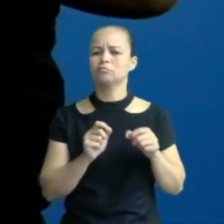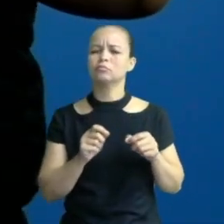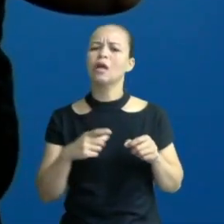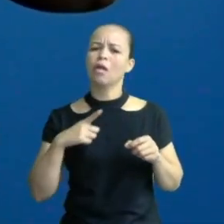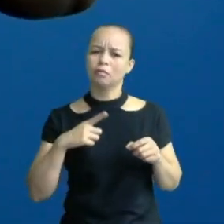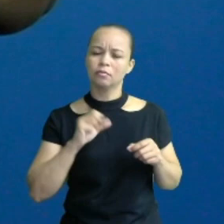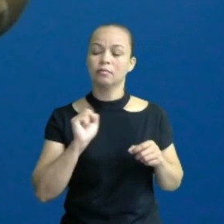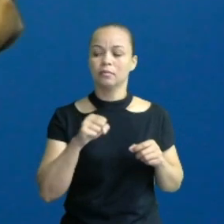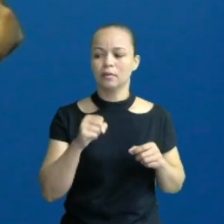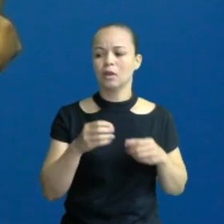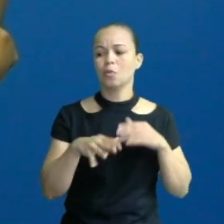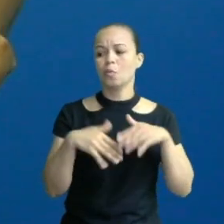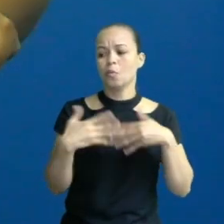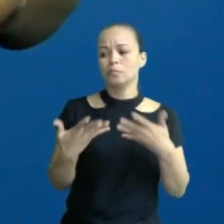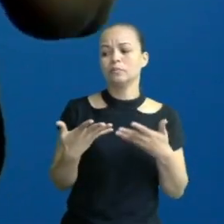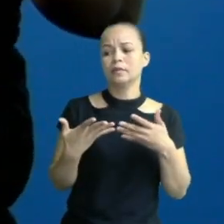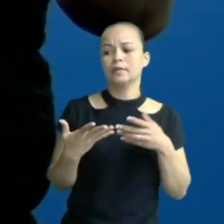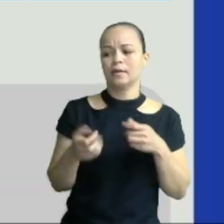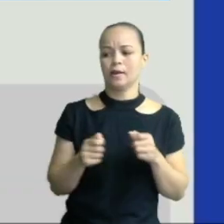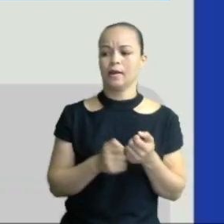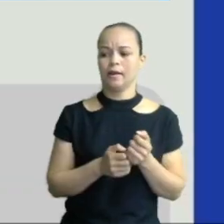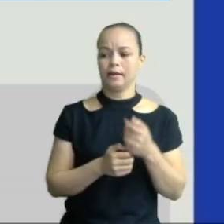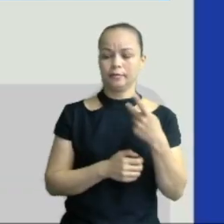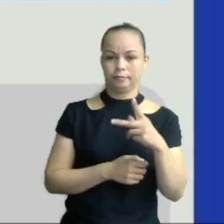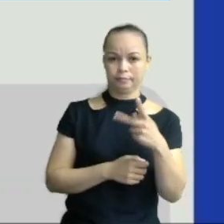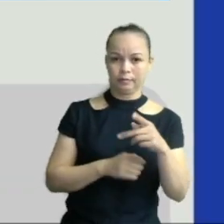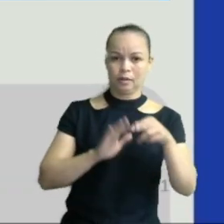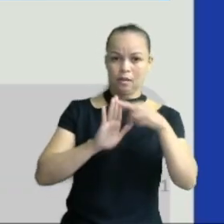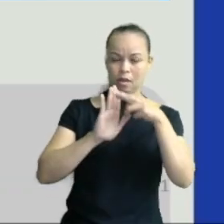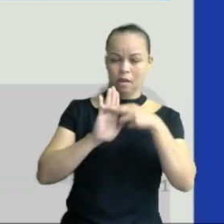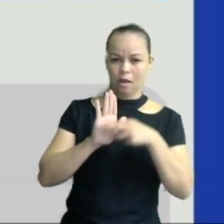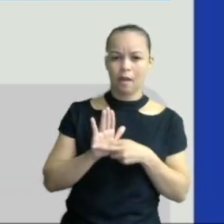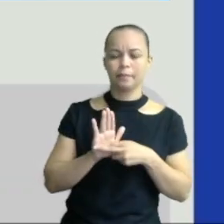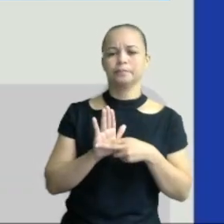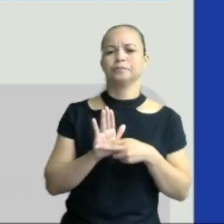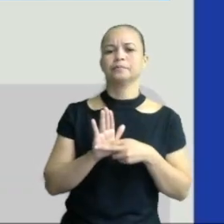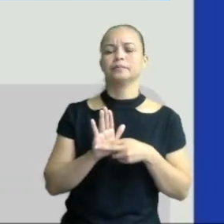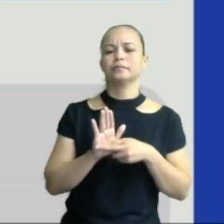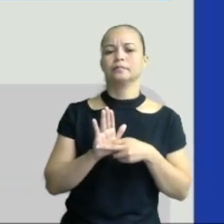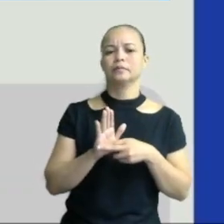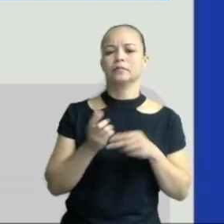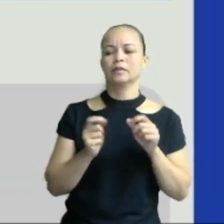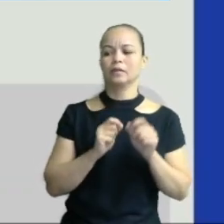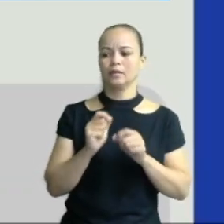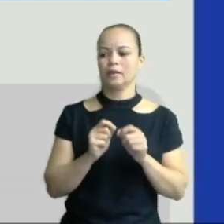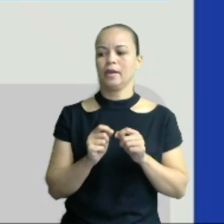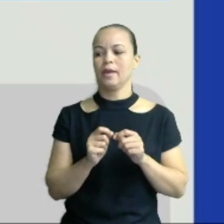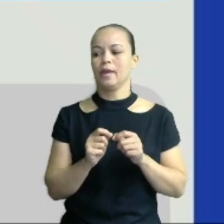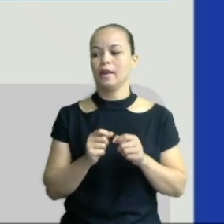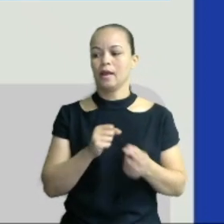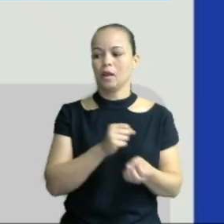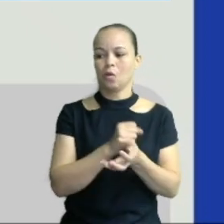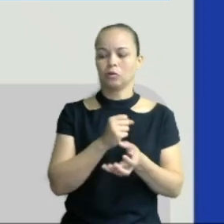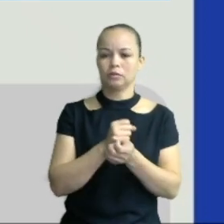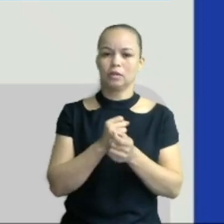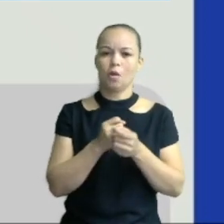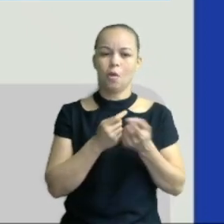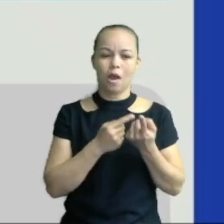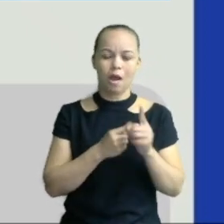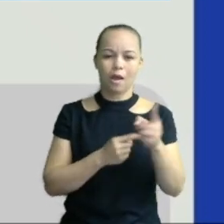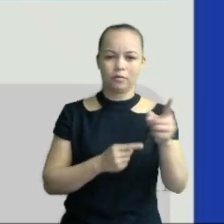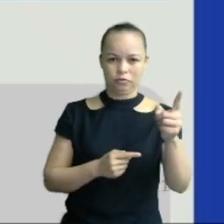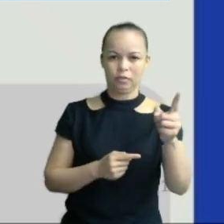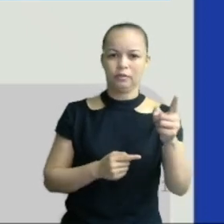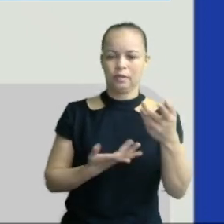E qual seria essa exceção? A exceção à regra é a locução à distância. Se ela